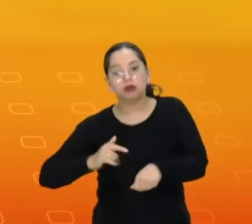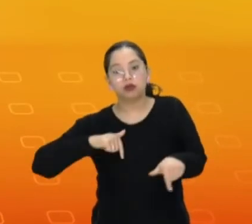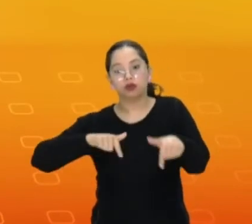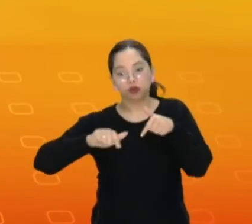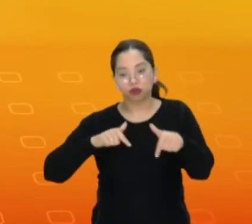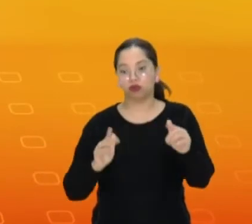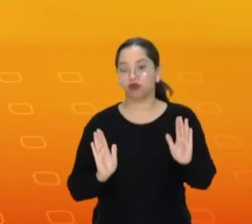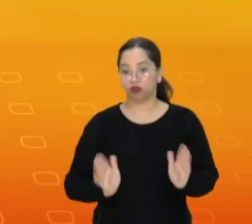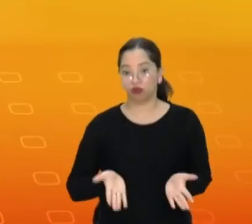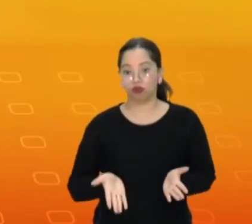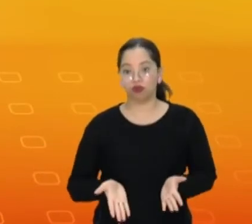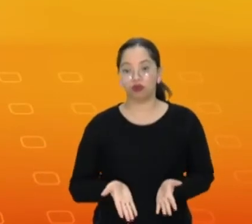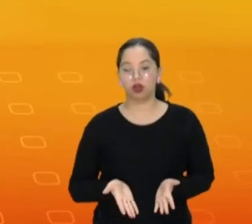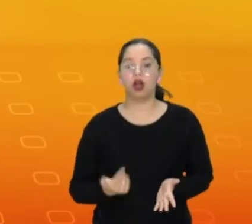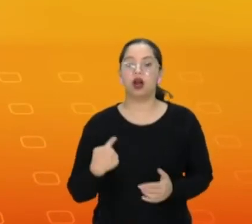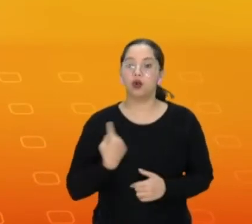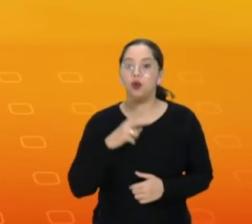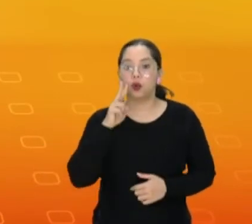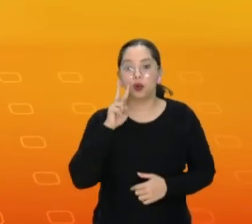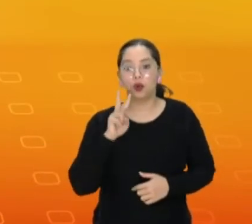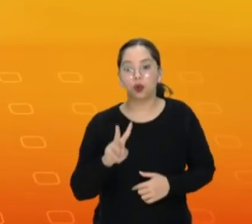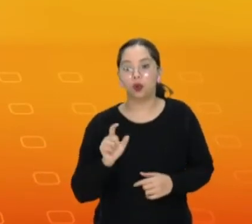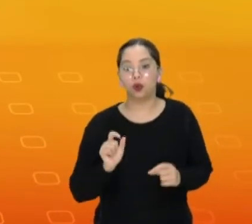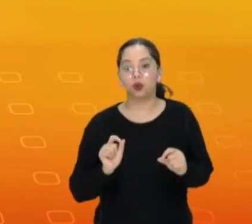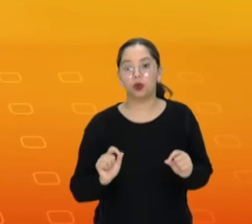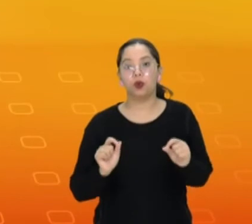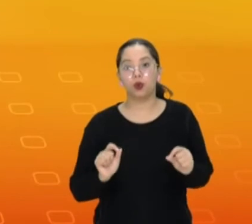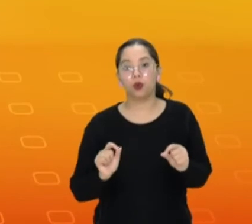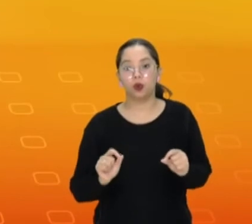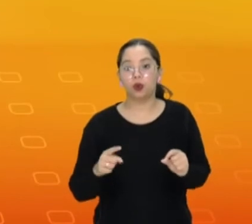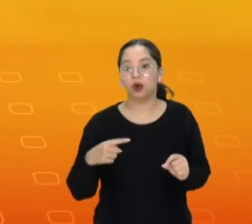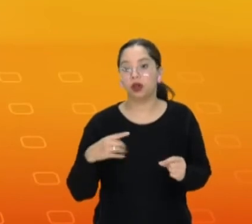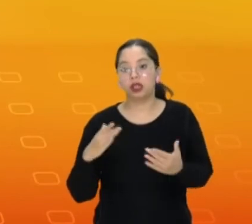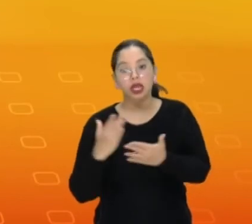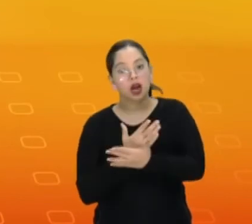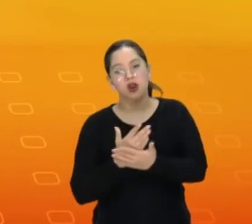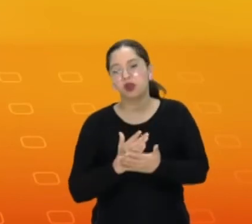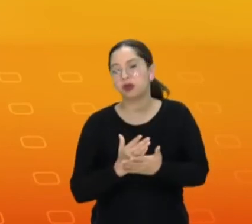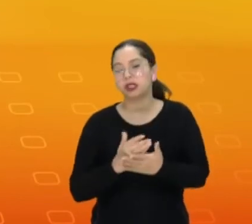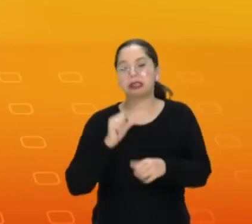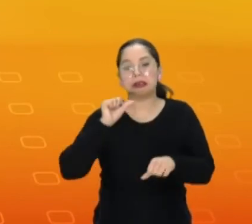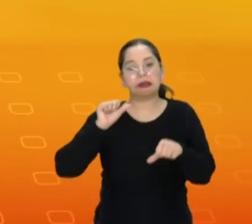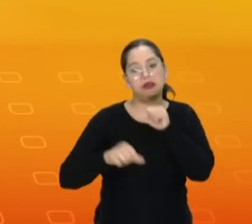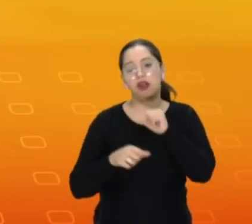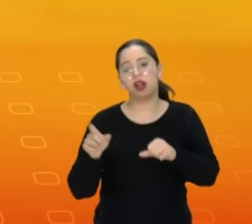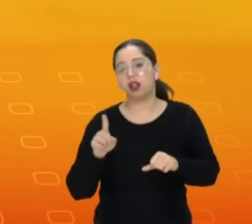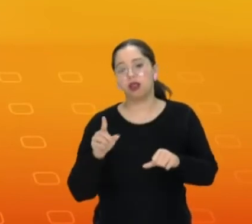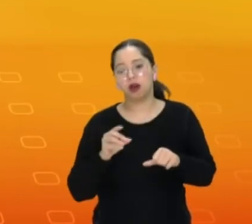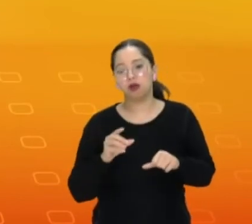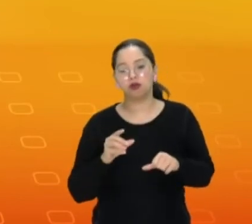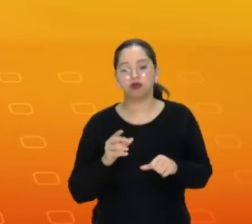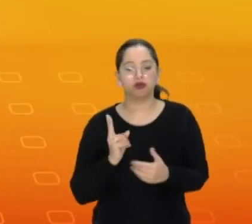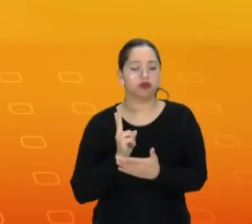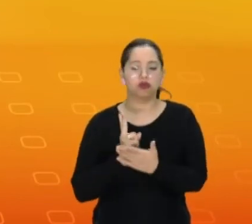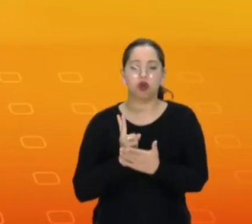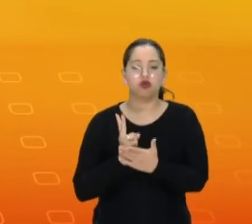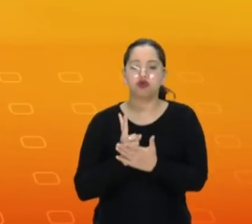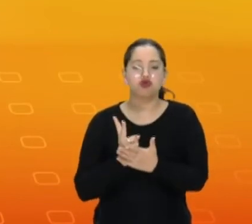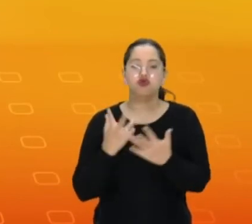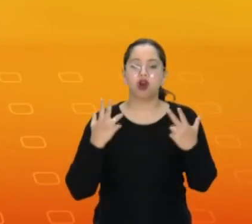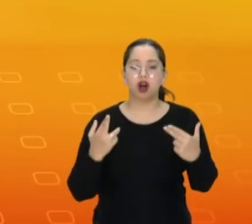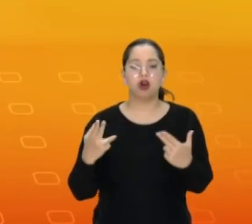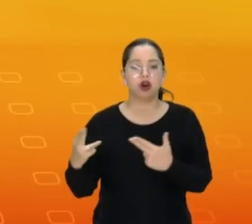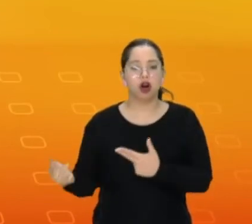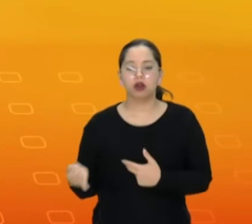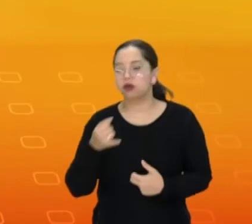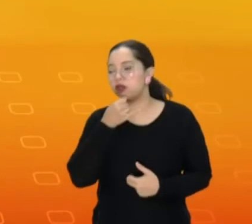a a gente vai ver que algumas coisas não vão mudar tá não muda então para os recursos de